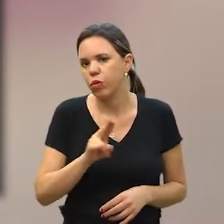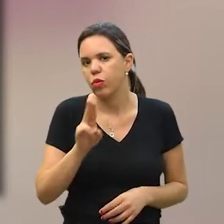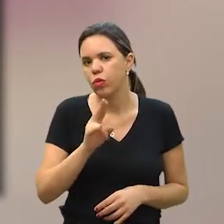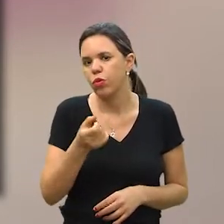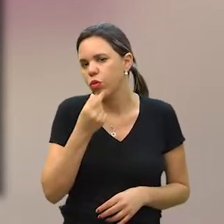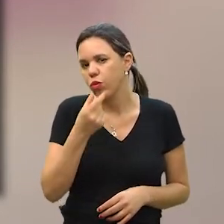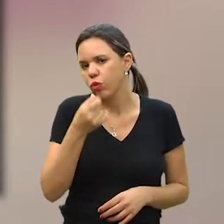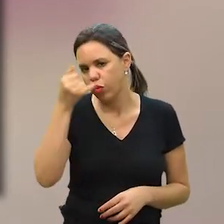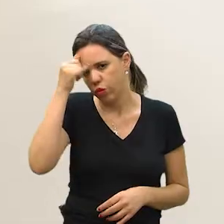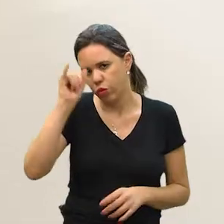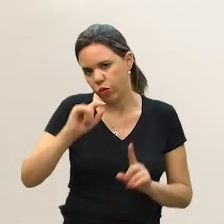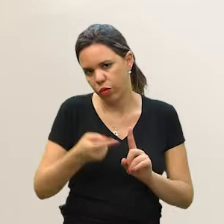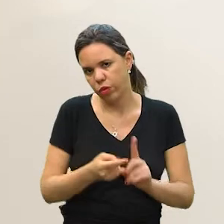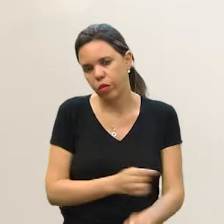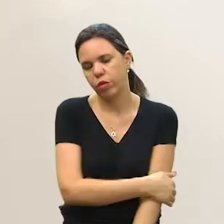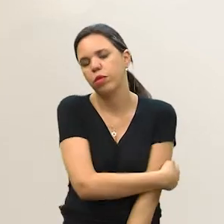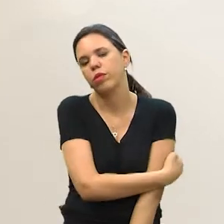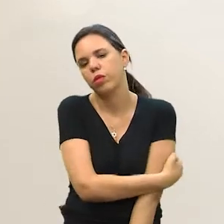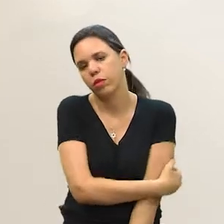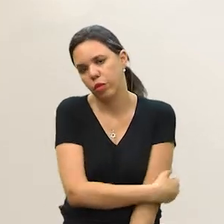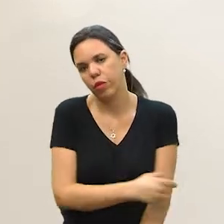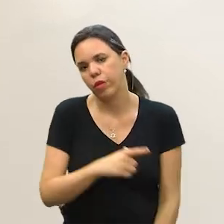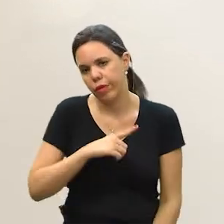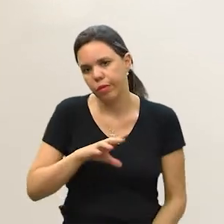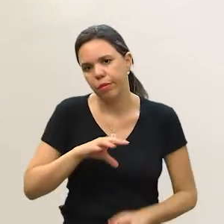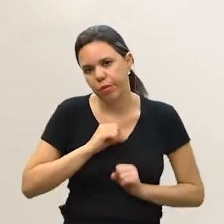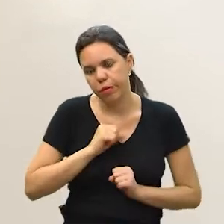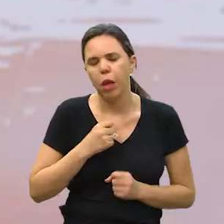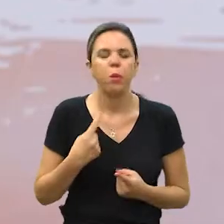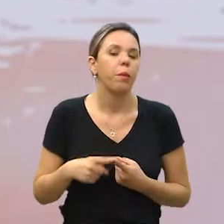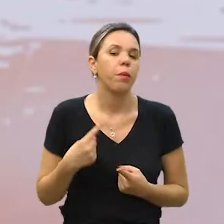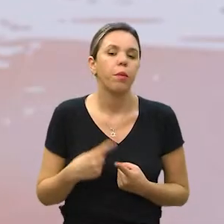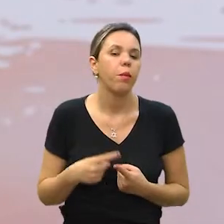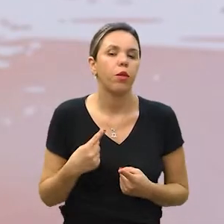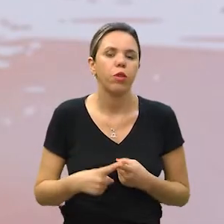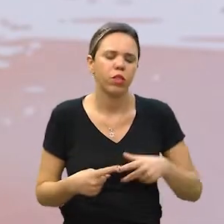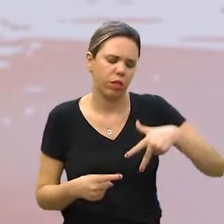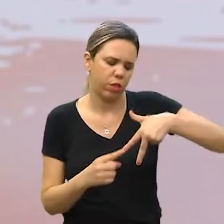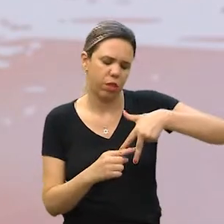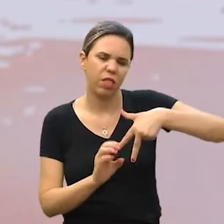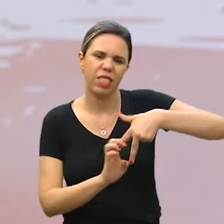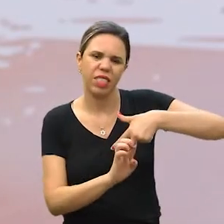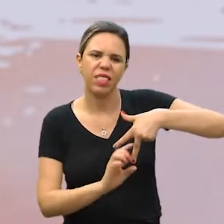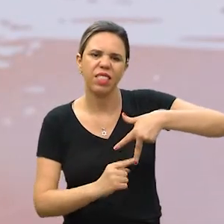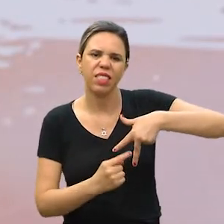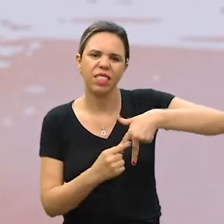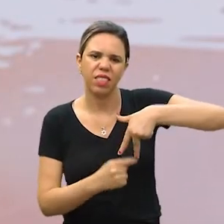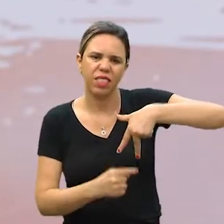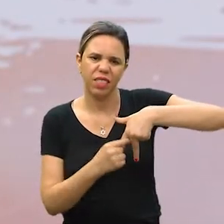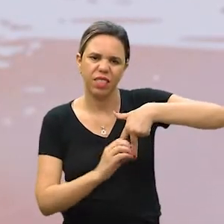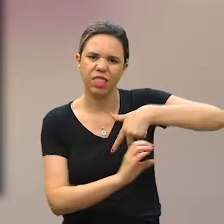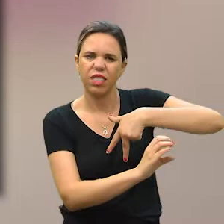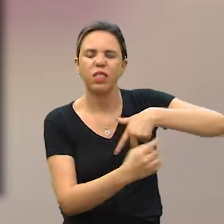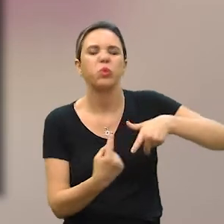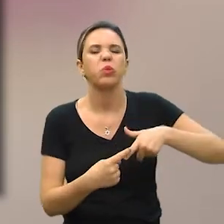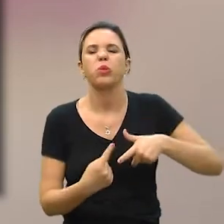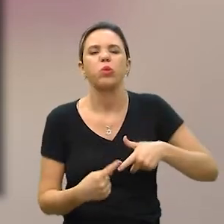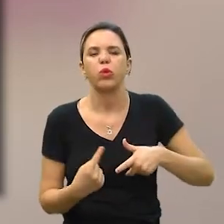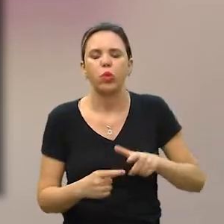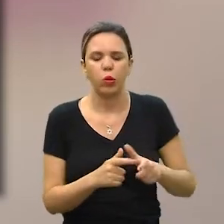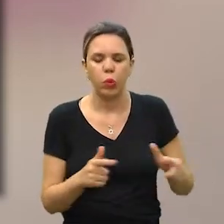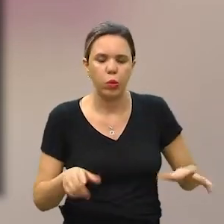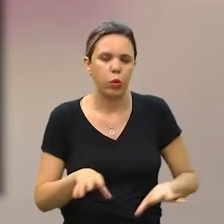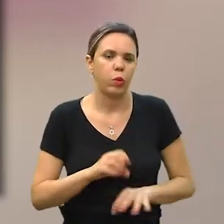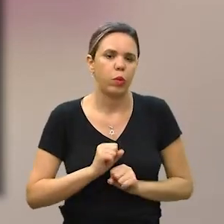exemplo, o uso dos anticoncepcionais, favorece você ter trombose. E por que do lado esquerdo, é isso que a senhora falou? E por que